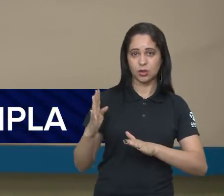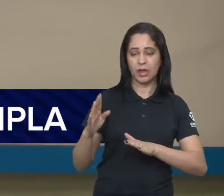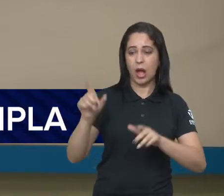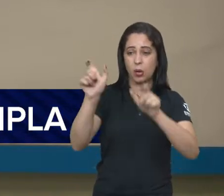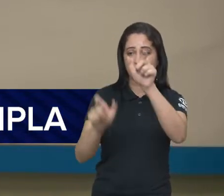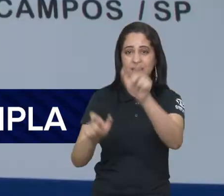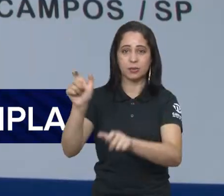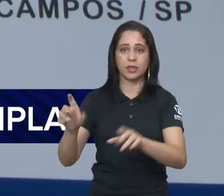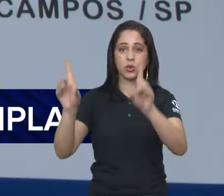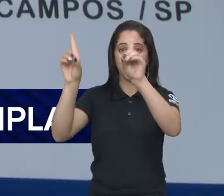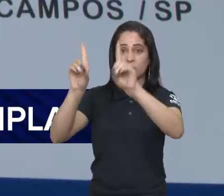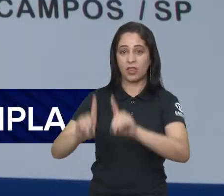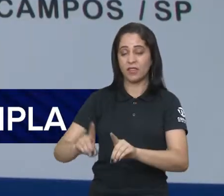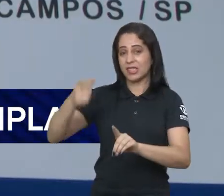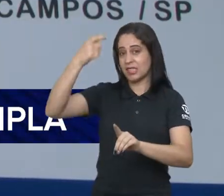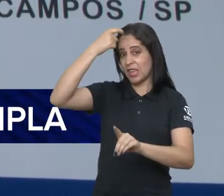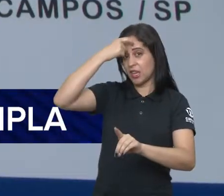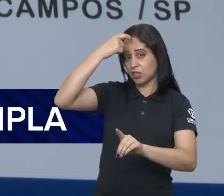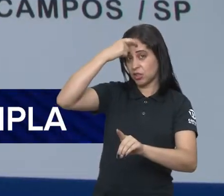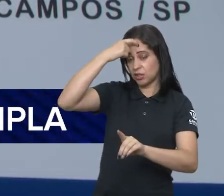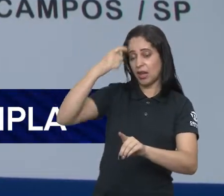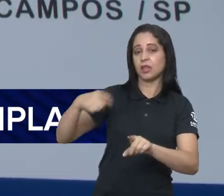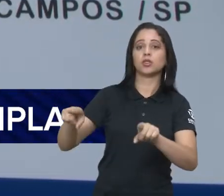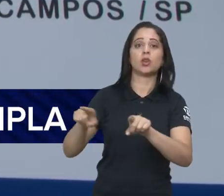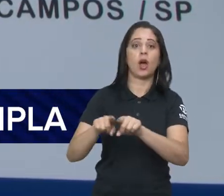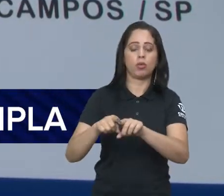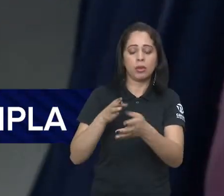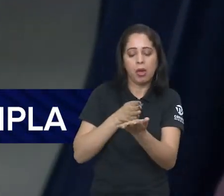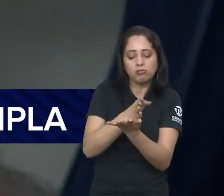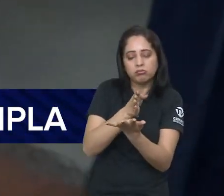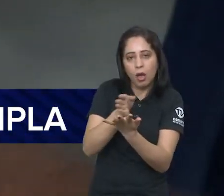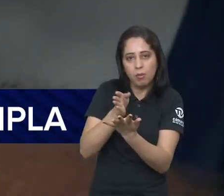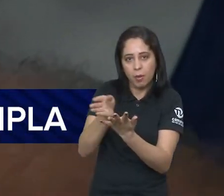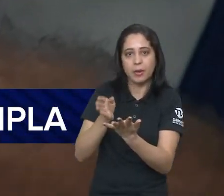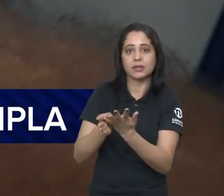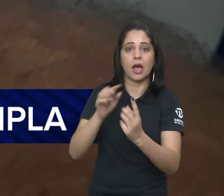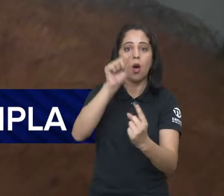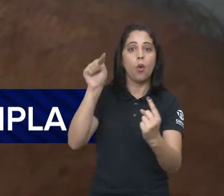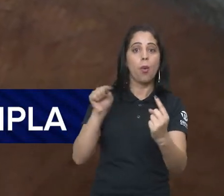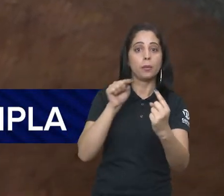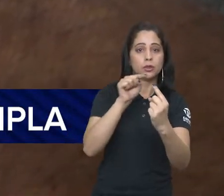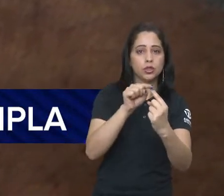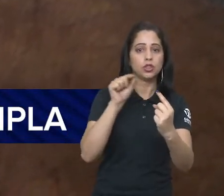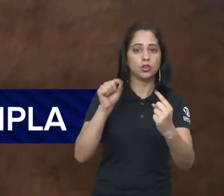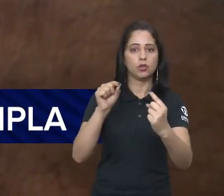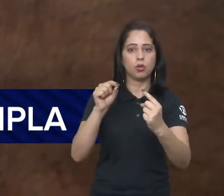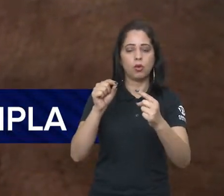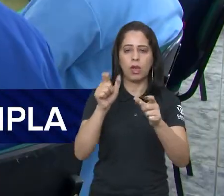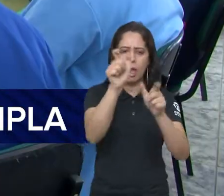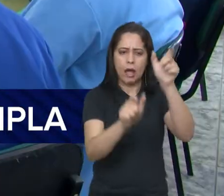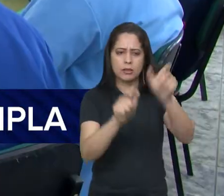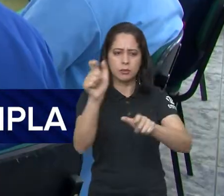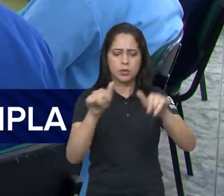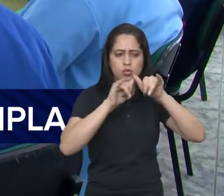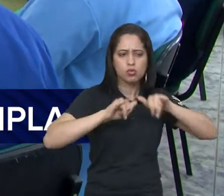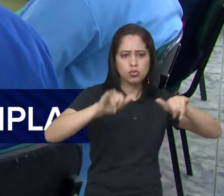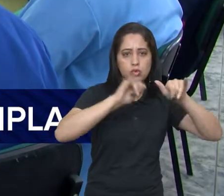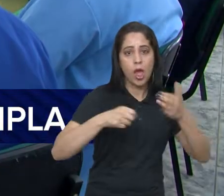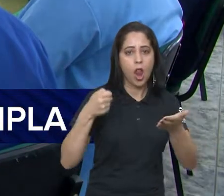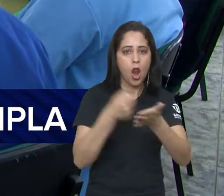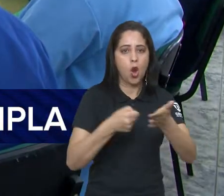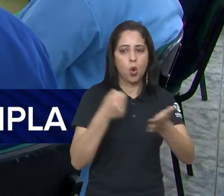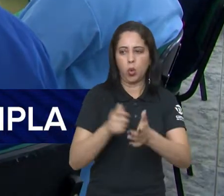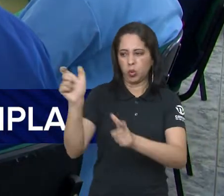Múltipla acontece entre os dias 21 e 28 de agosto e tem como objetivo a conscientização e a luta por